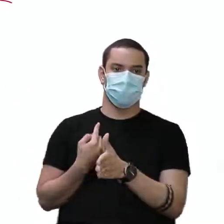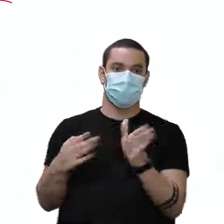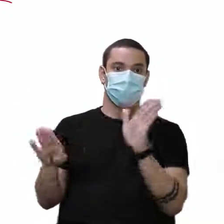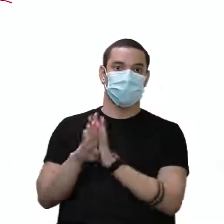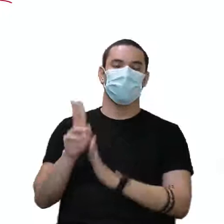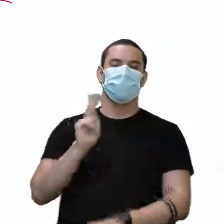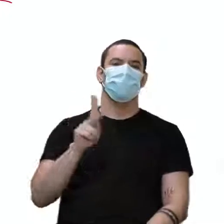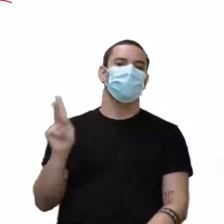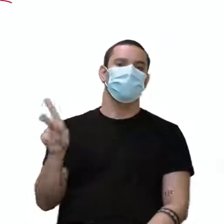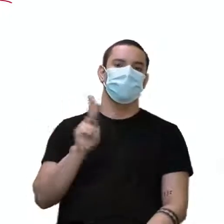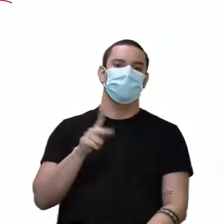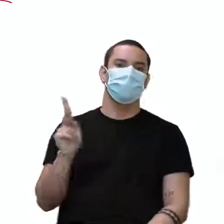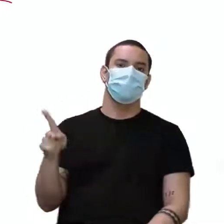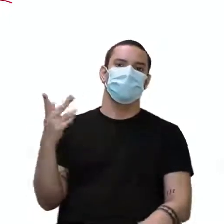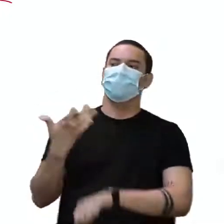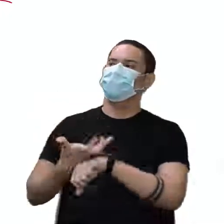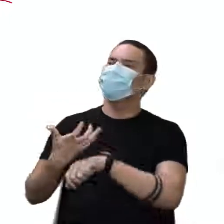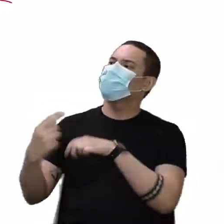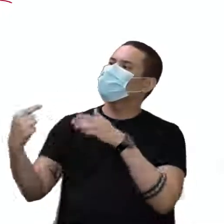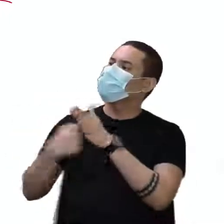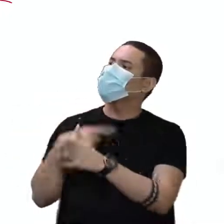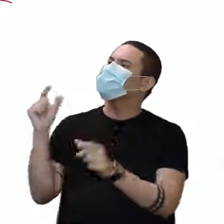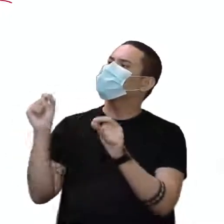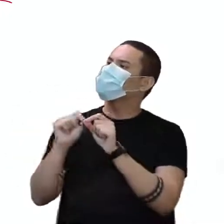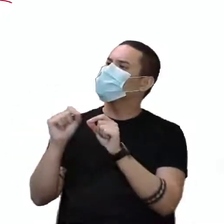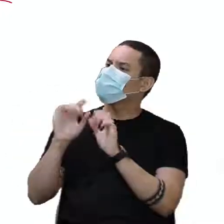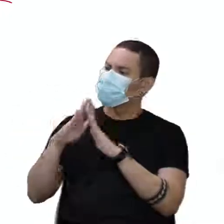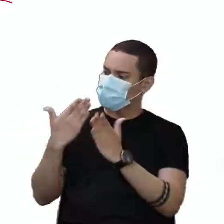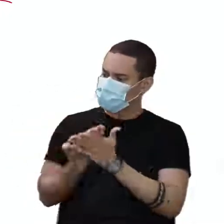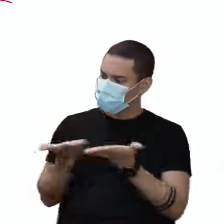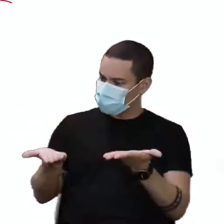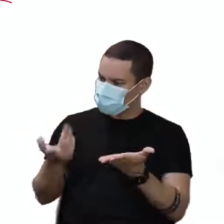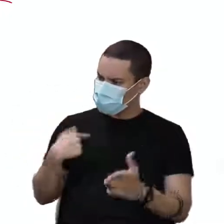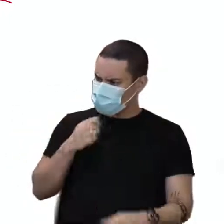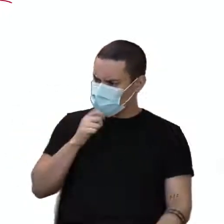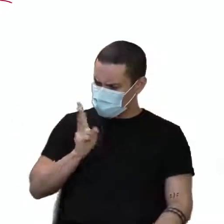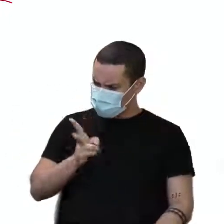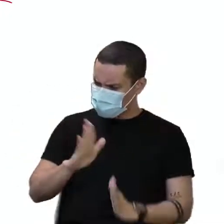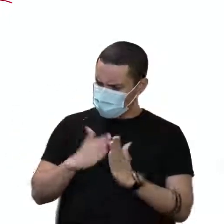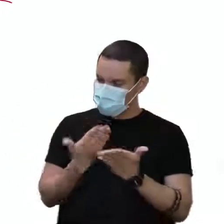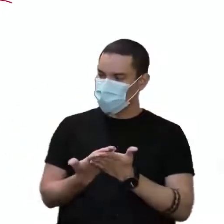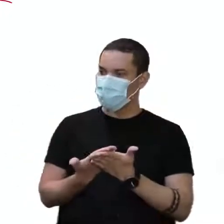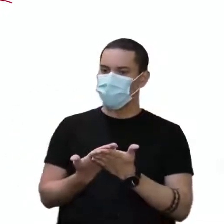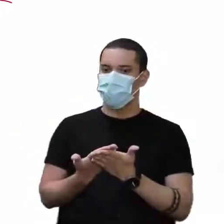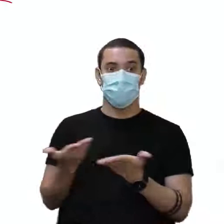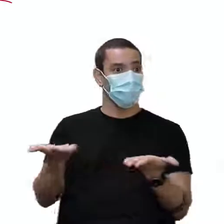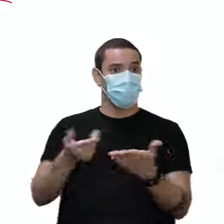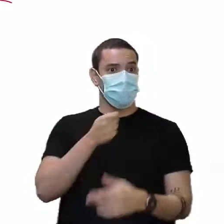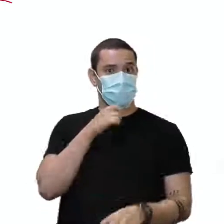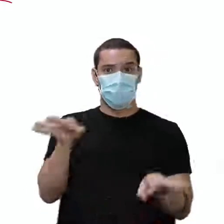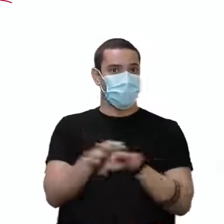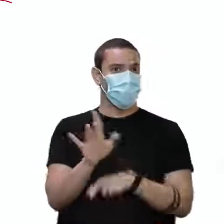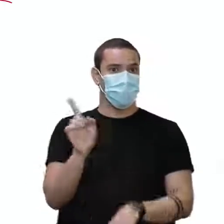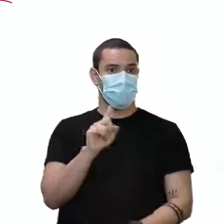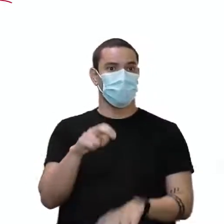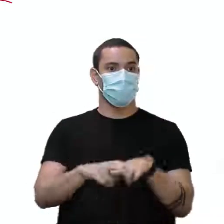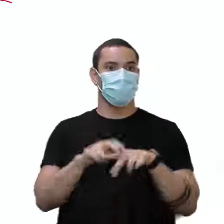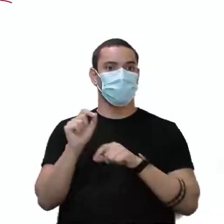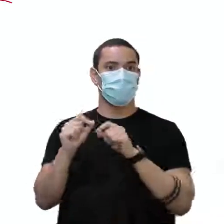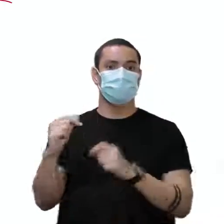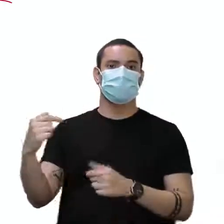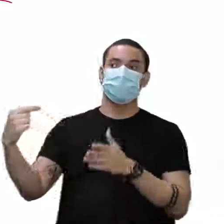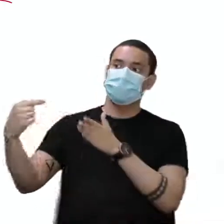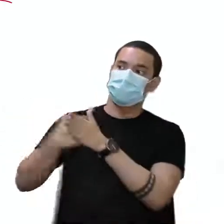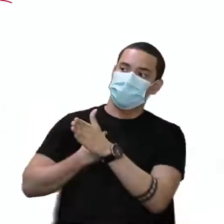chega a sua professora de outra matéria e pergunta: o que você fez na escola hoje? Você ainda está na escola, o hoje ainda não acabou, então ela quer saber o que